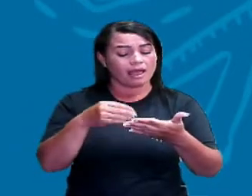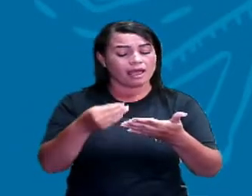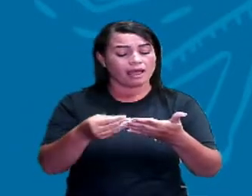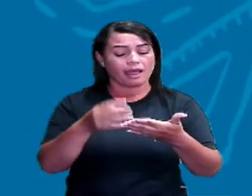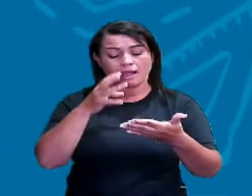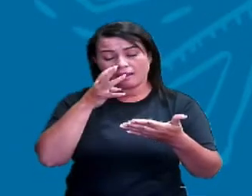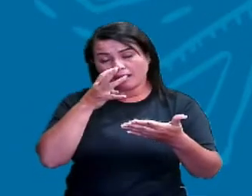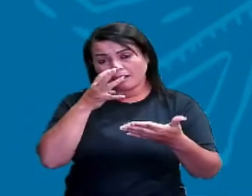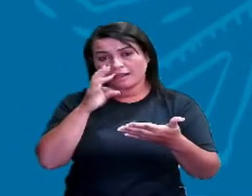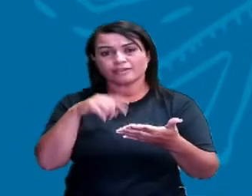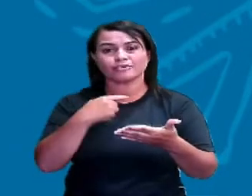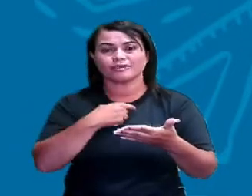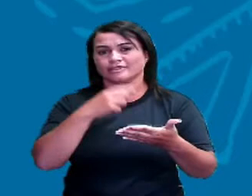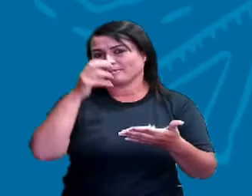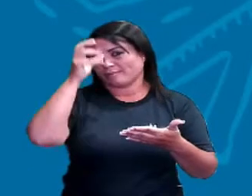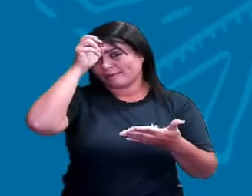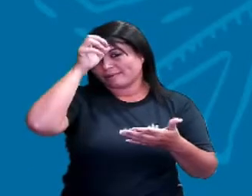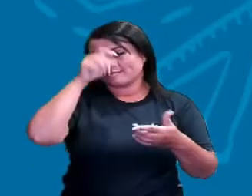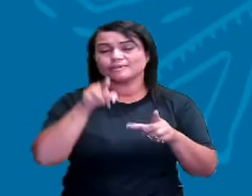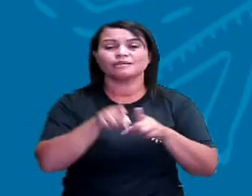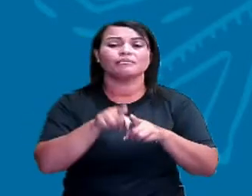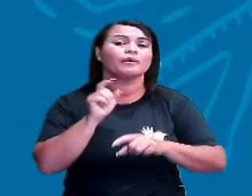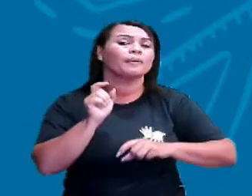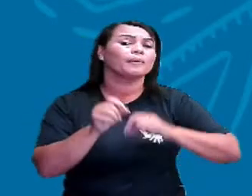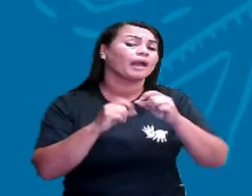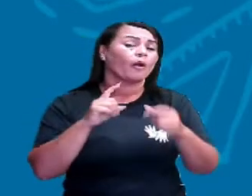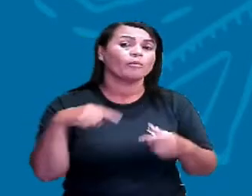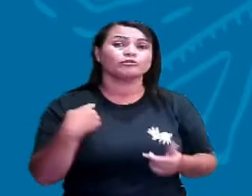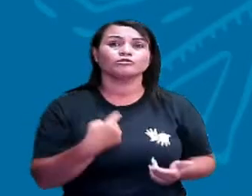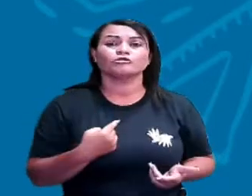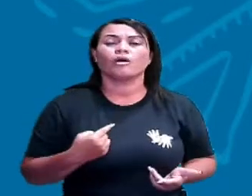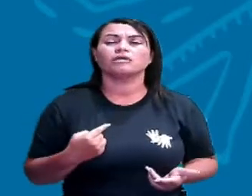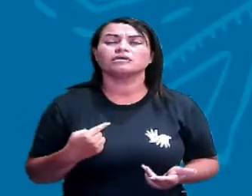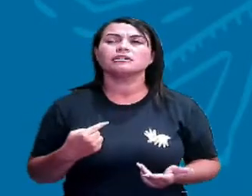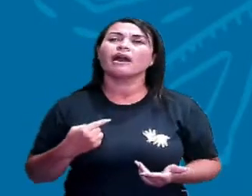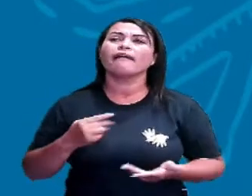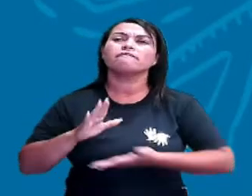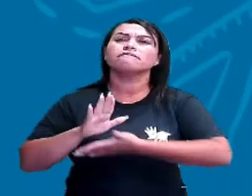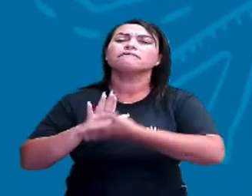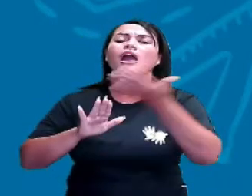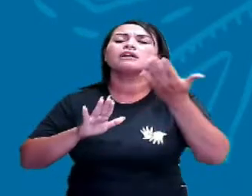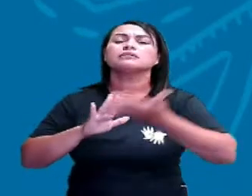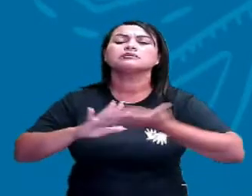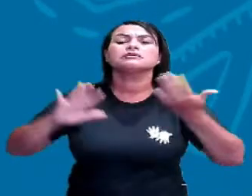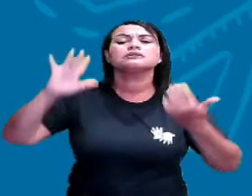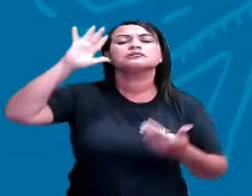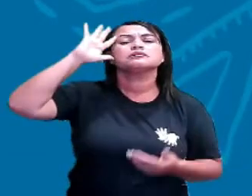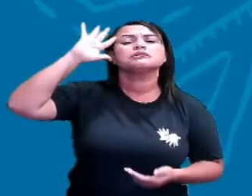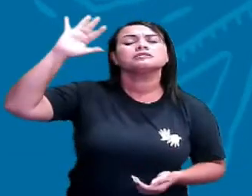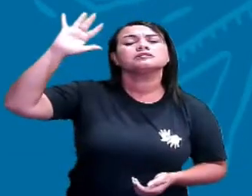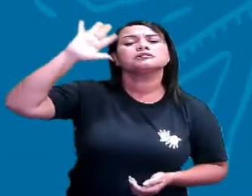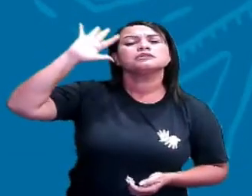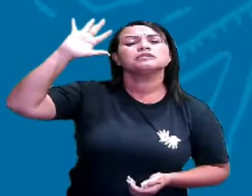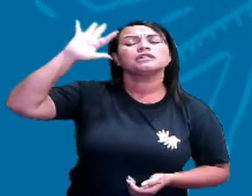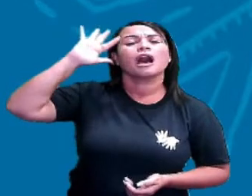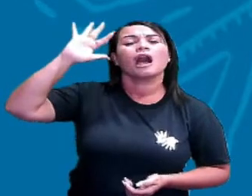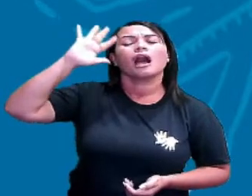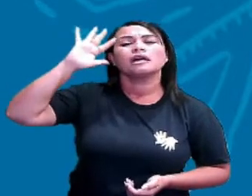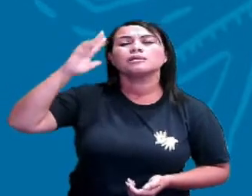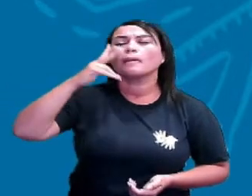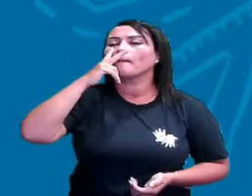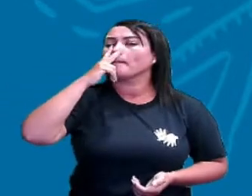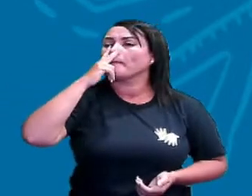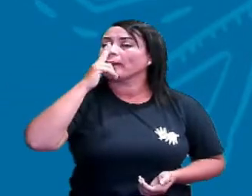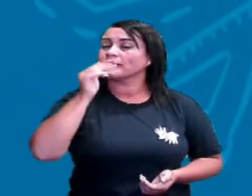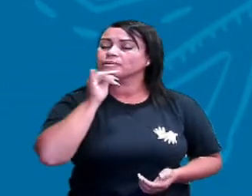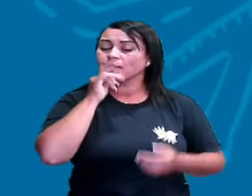a gente acaba aprendendo. É como se a gente viajasse, saísse do nosso mundo, saísse